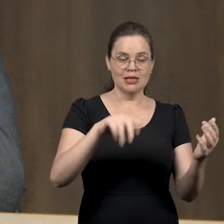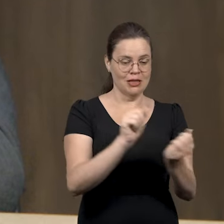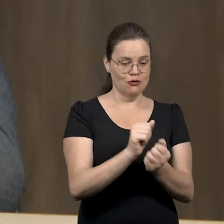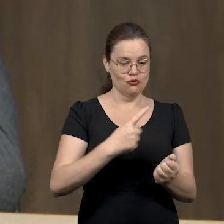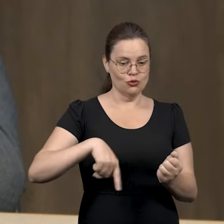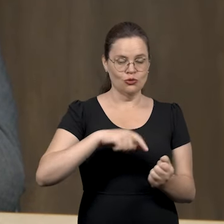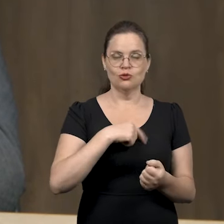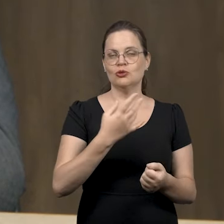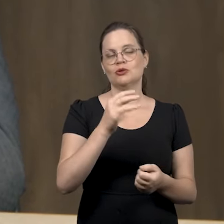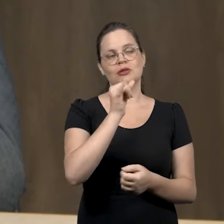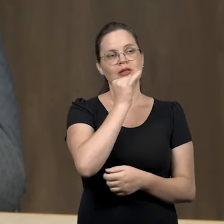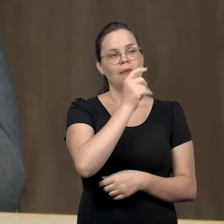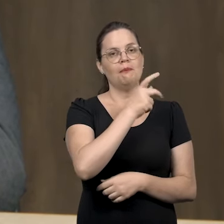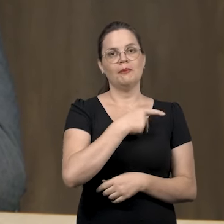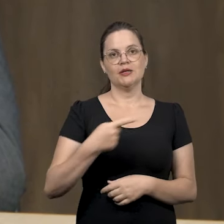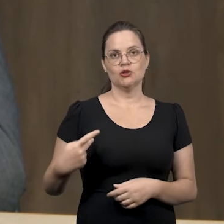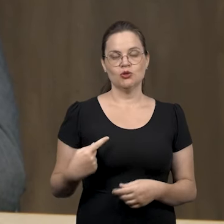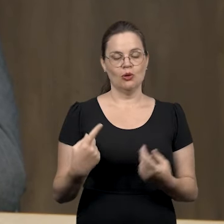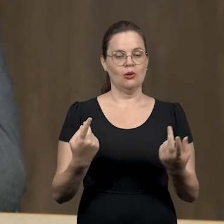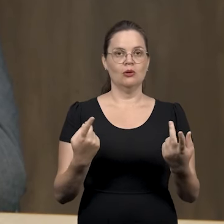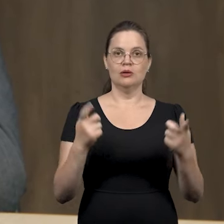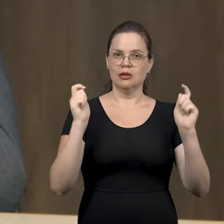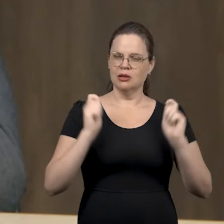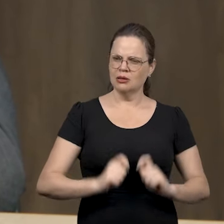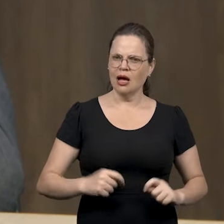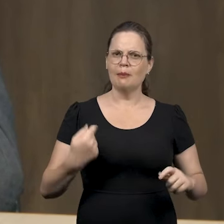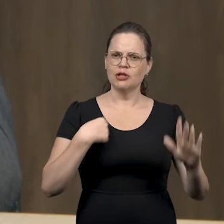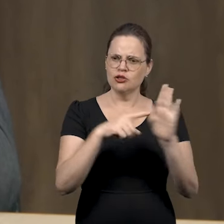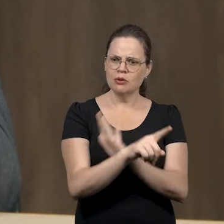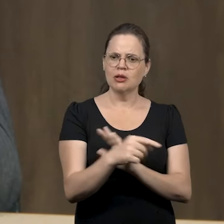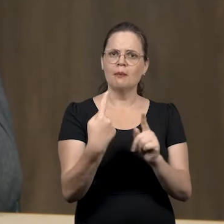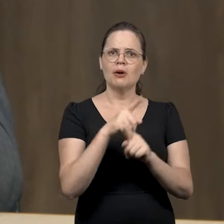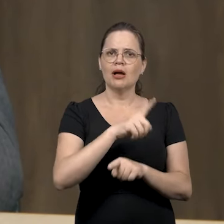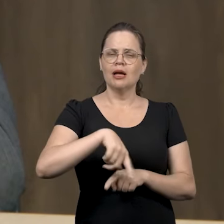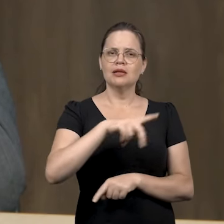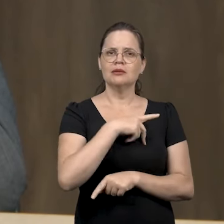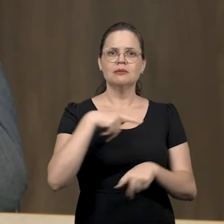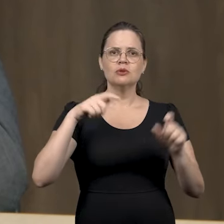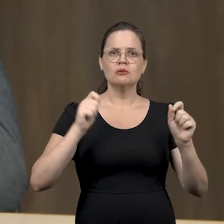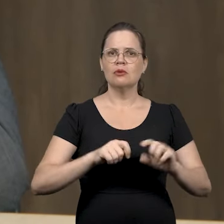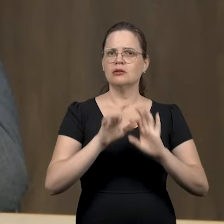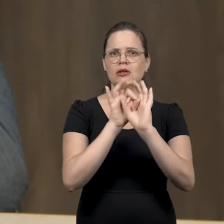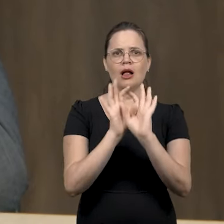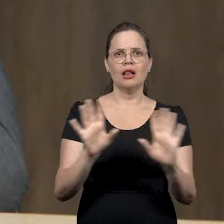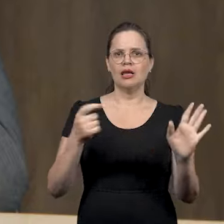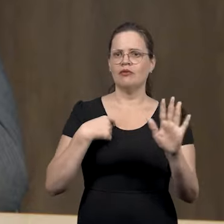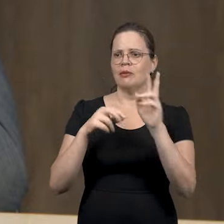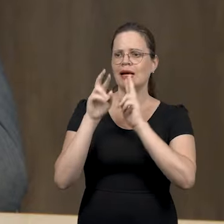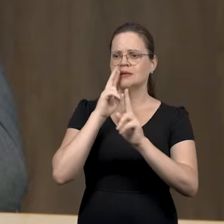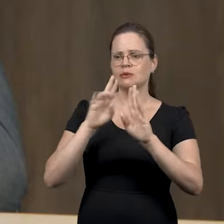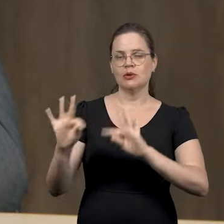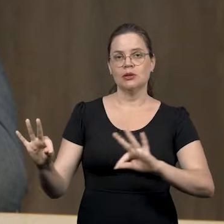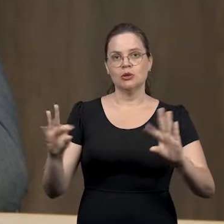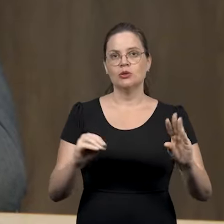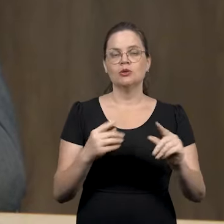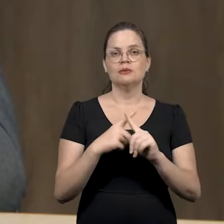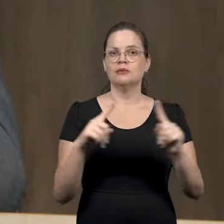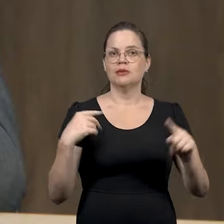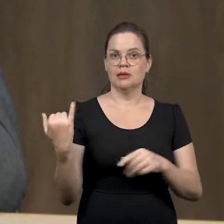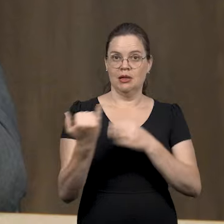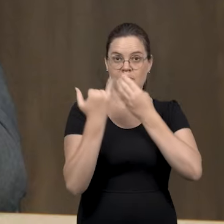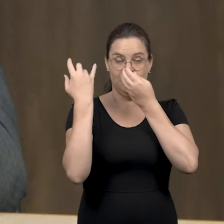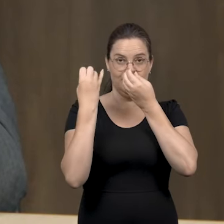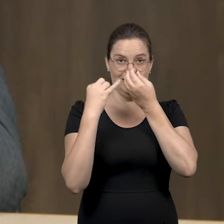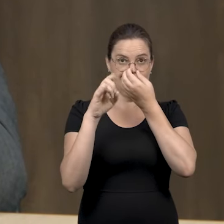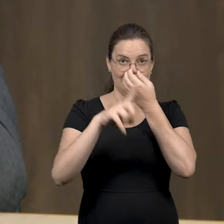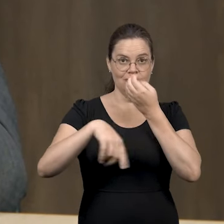nas igrejas, que têm toda a liberdade e atenção para com as ovelhas. Importante é os irmãos, quando